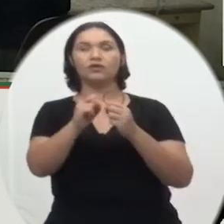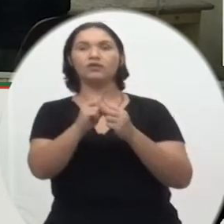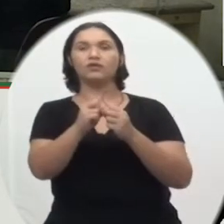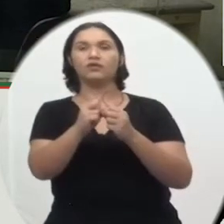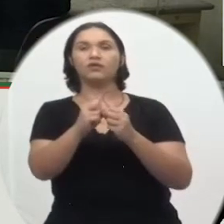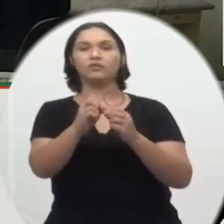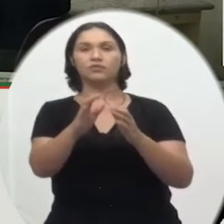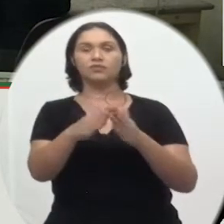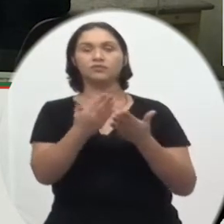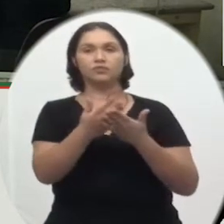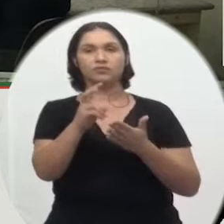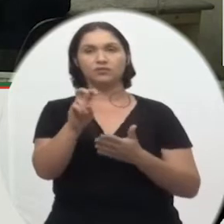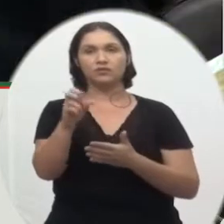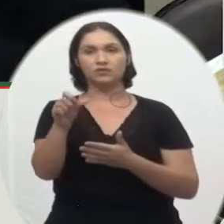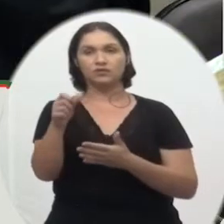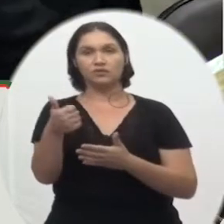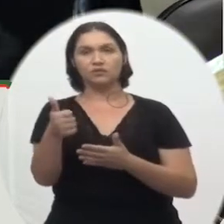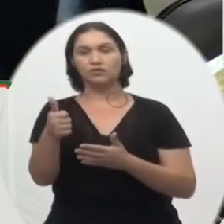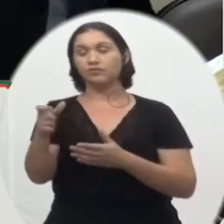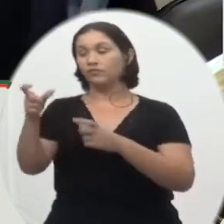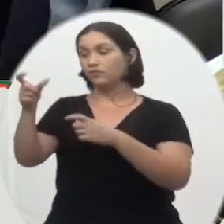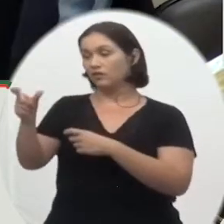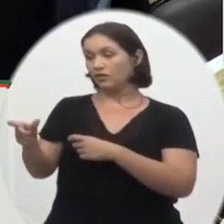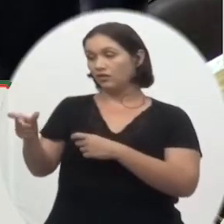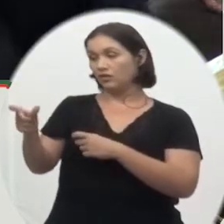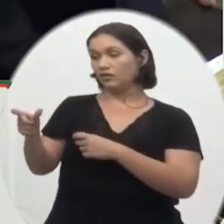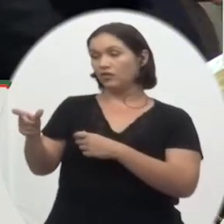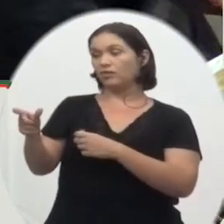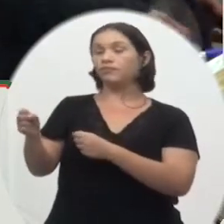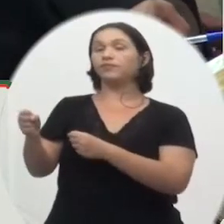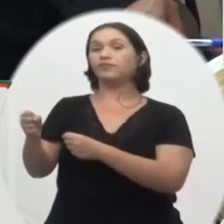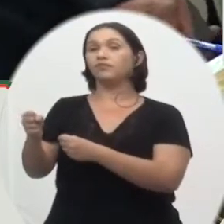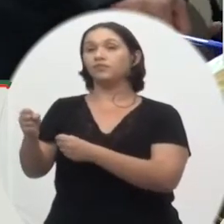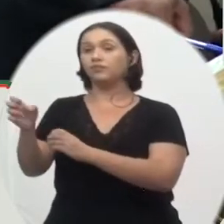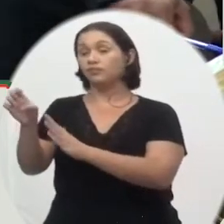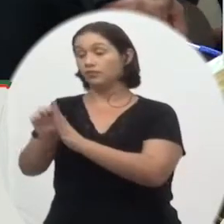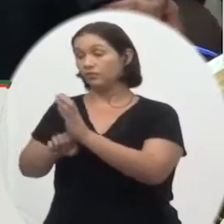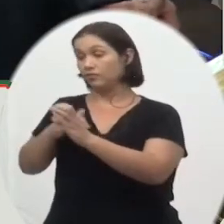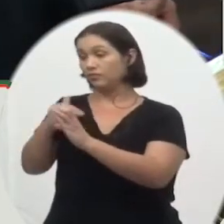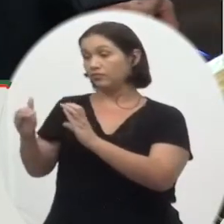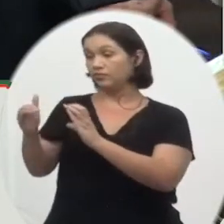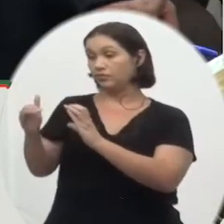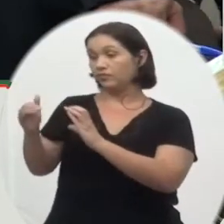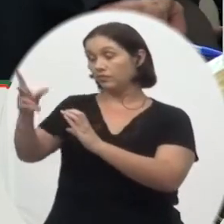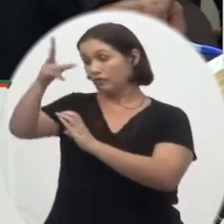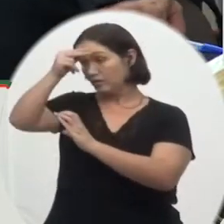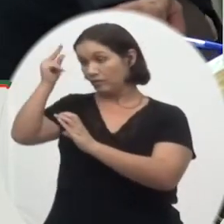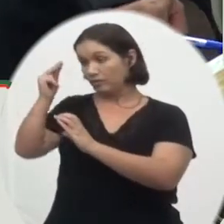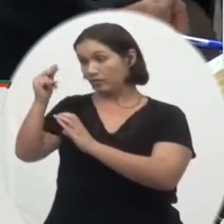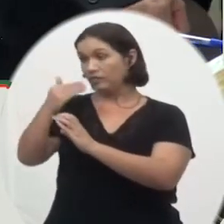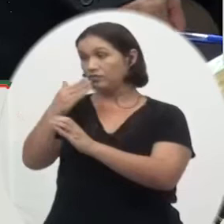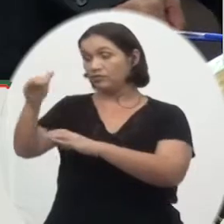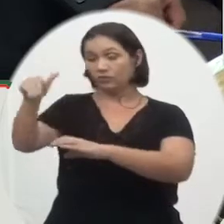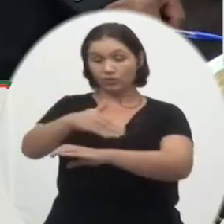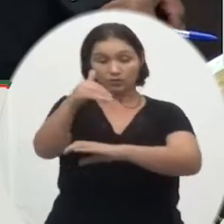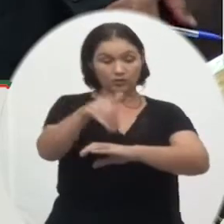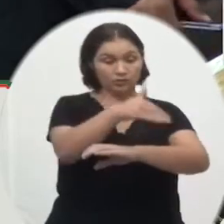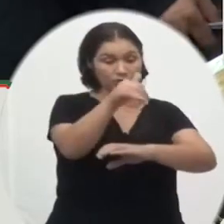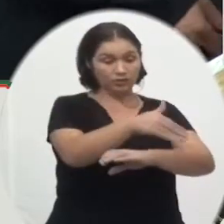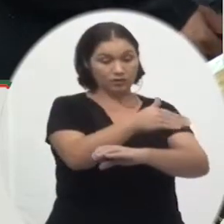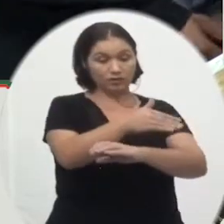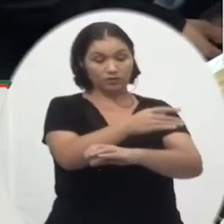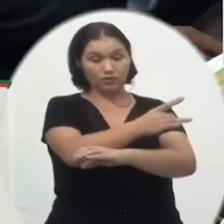291/2019, autoria vereador Paiol, assunto envio do expediente ao prefeito municipal, questionando quando será realizada a restauração das diversas ruas do bairro